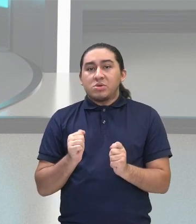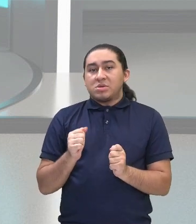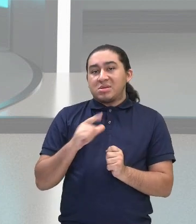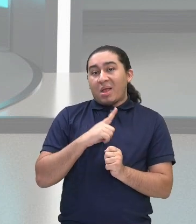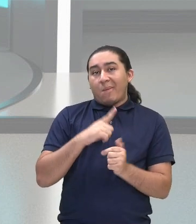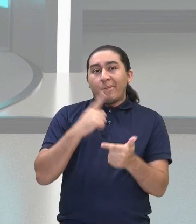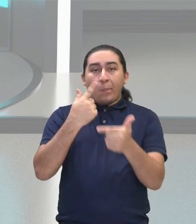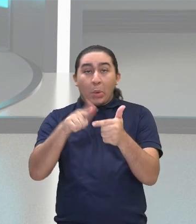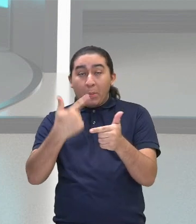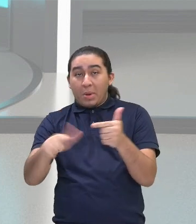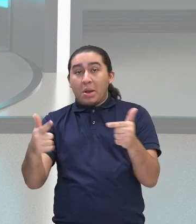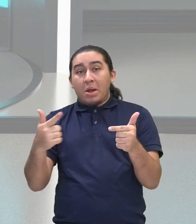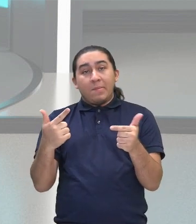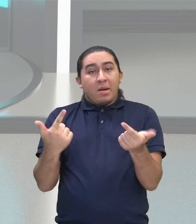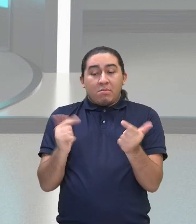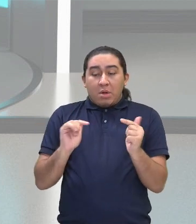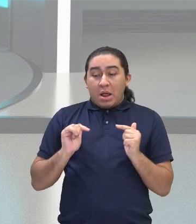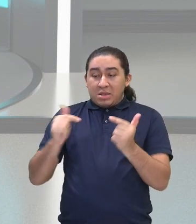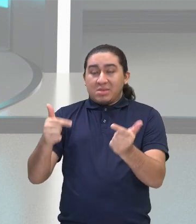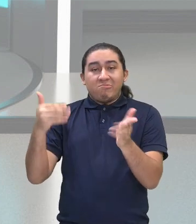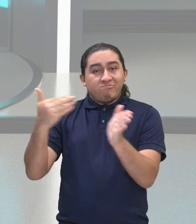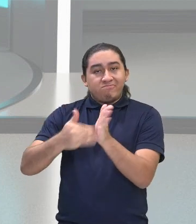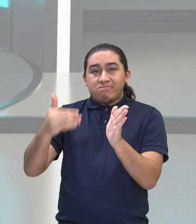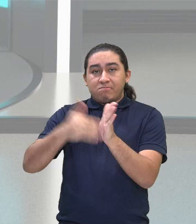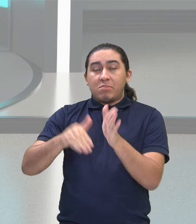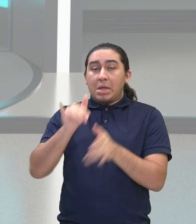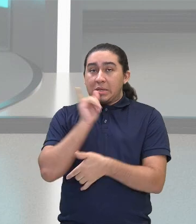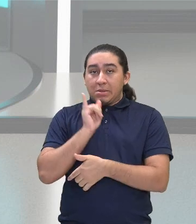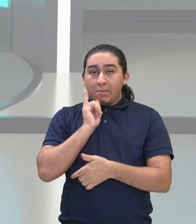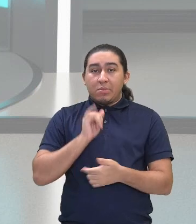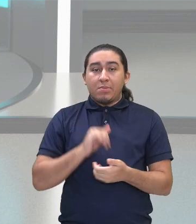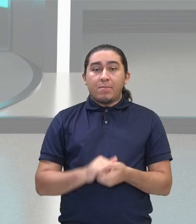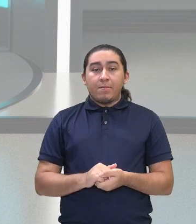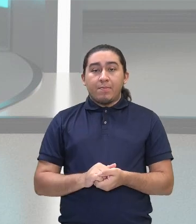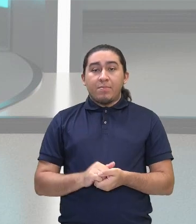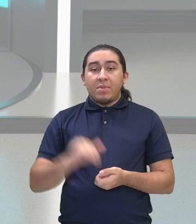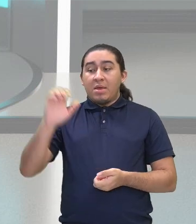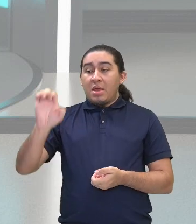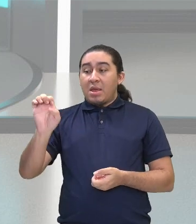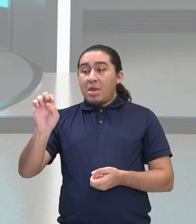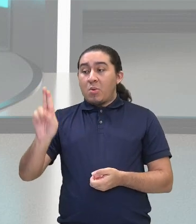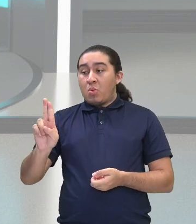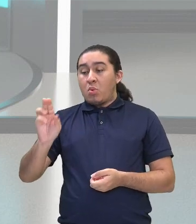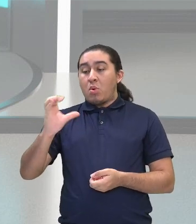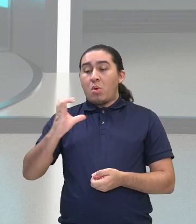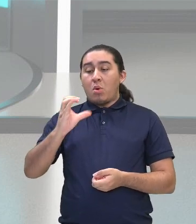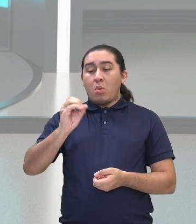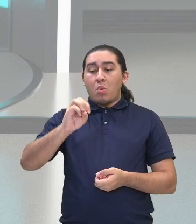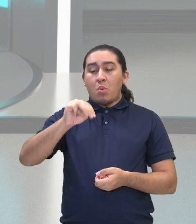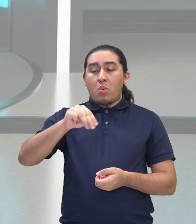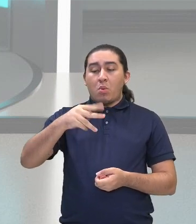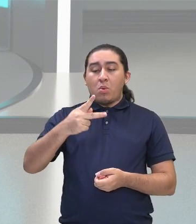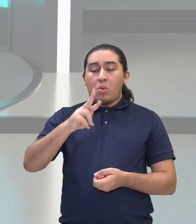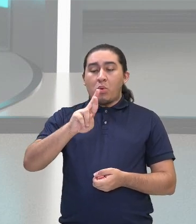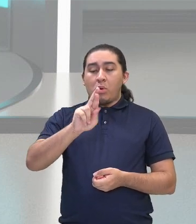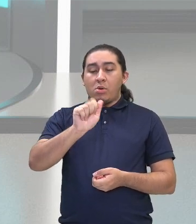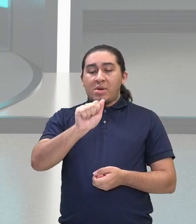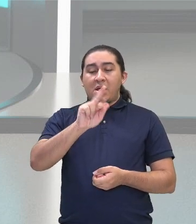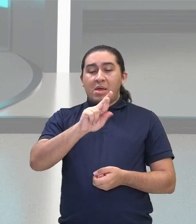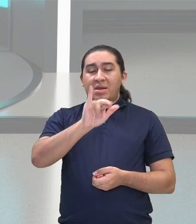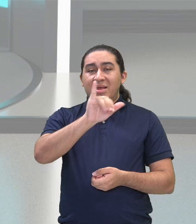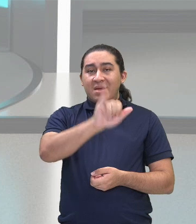que impede que a ação aconteça. Por exemplo, eu compraria